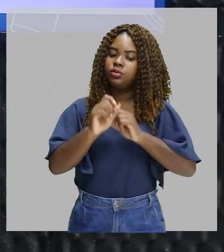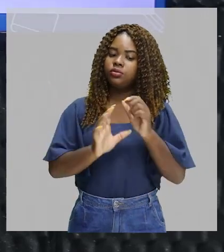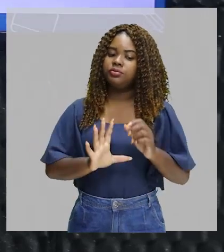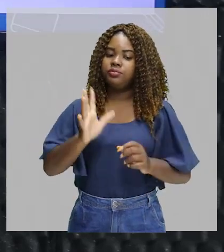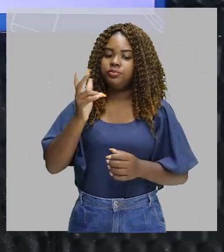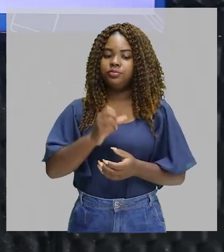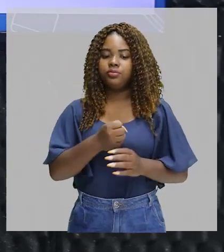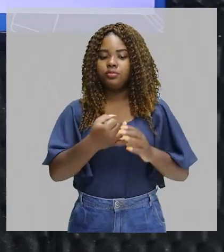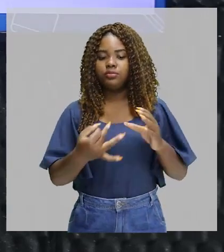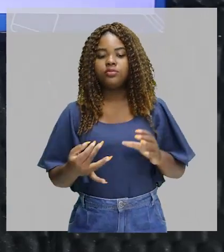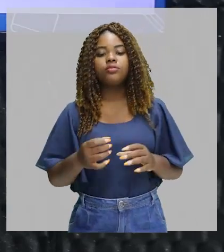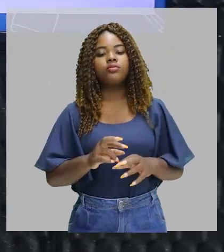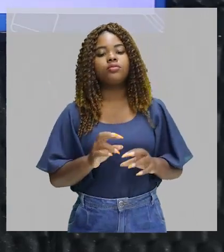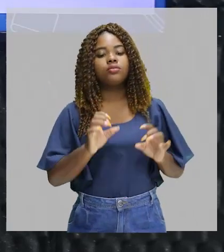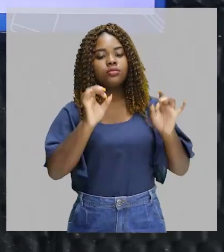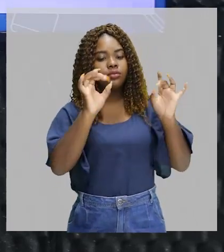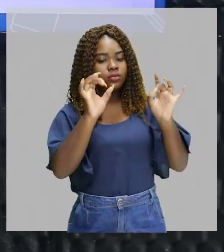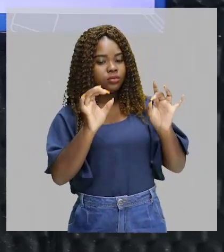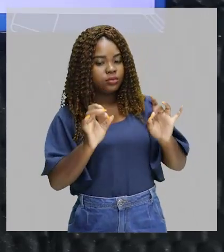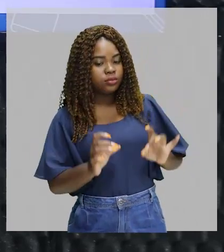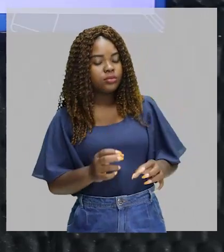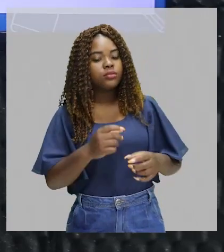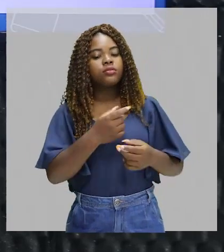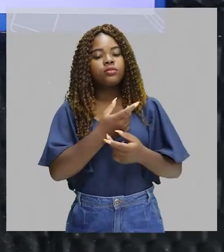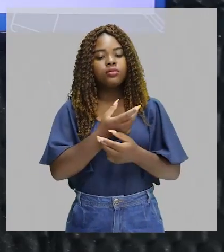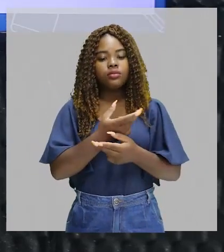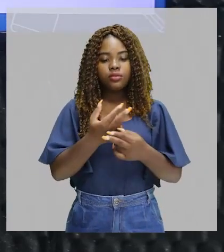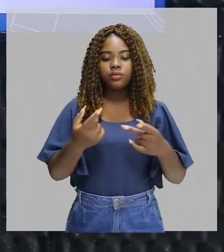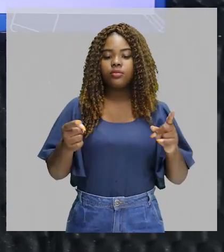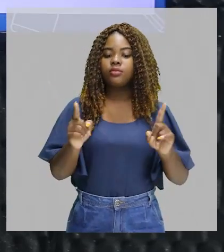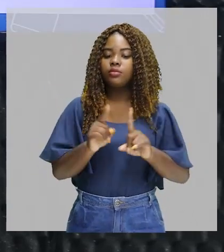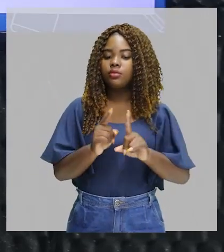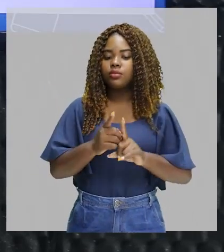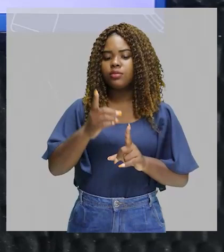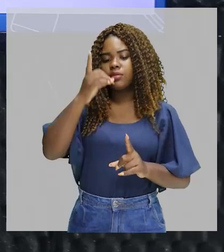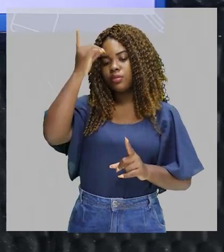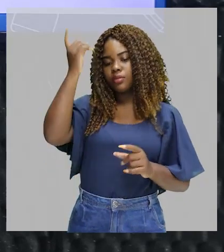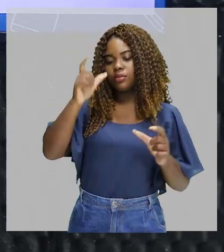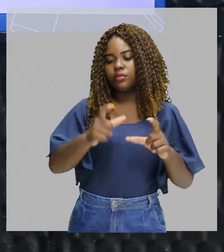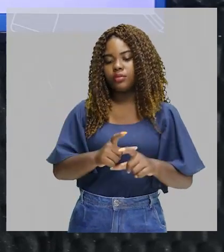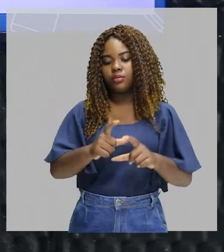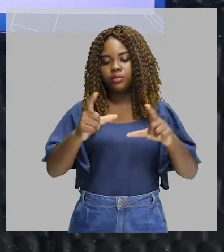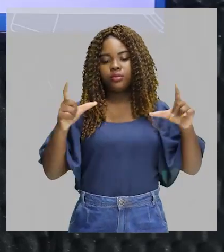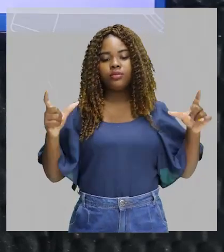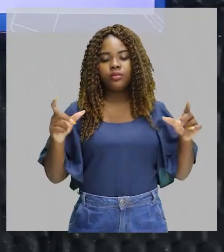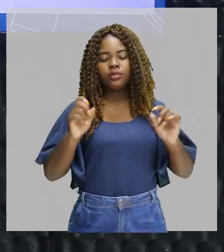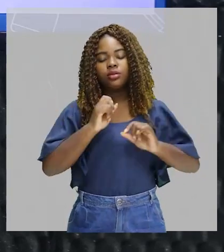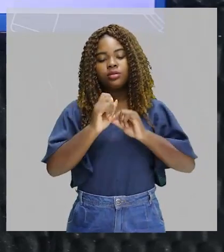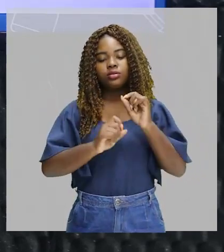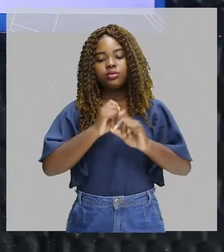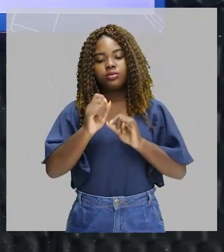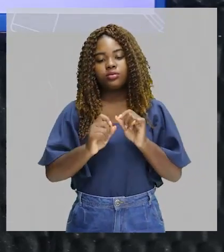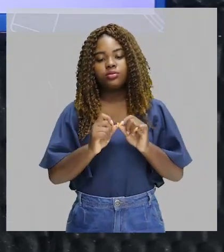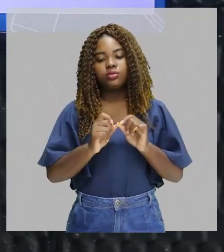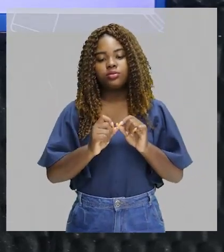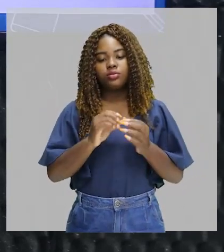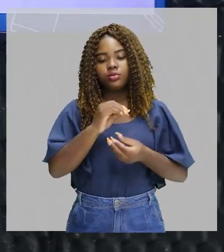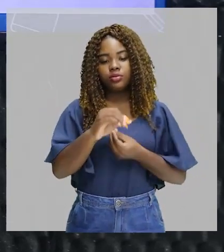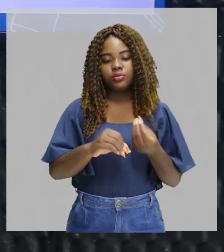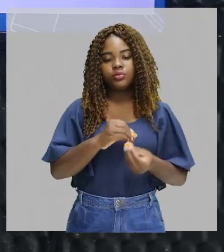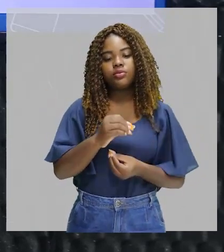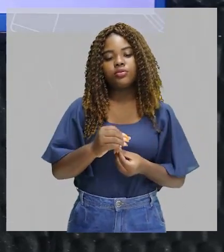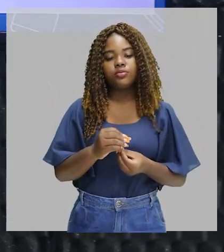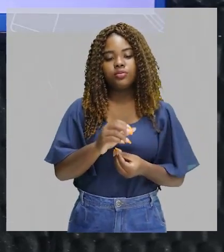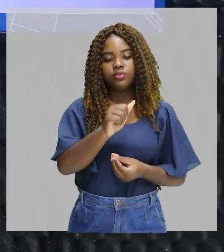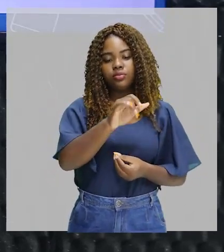e variadas. Isso deu origem a ideias mais amplas sobre as reações do tipo